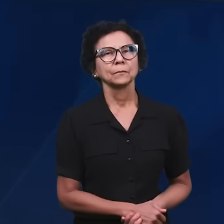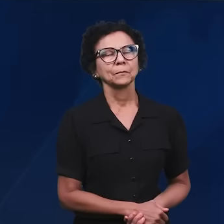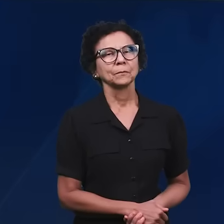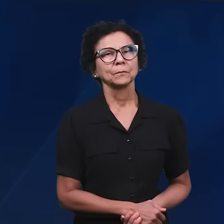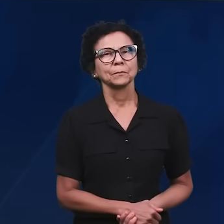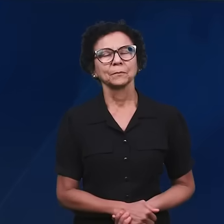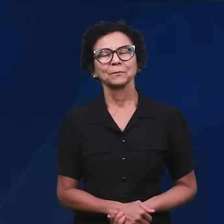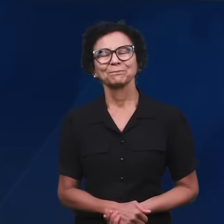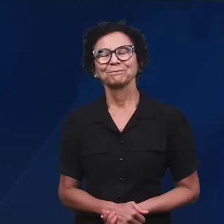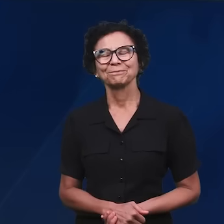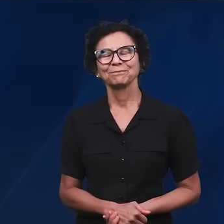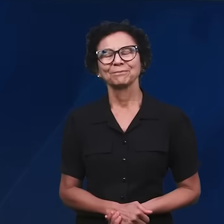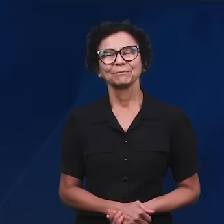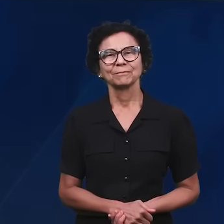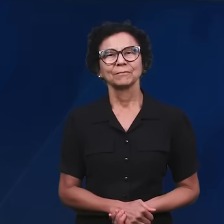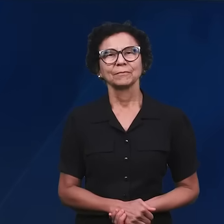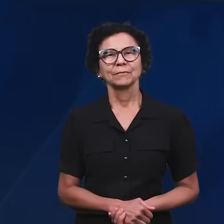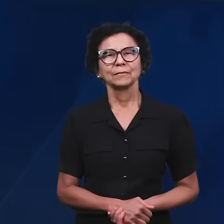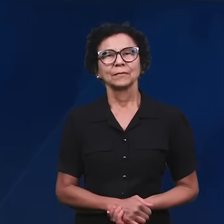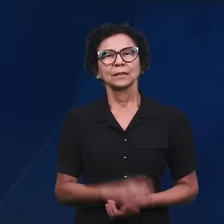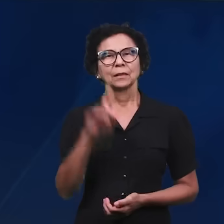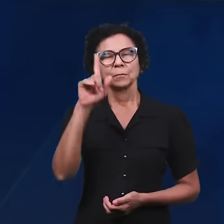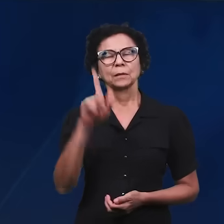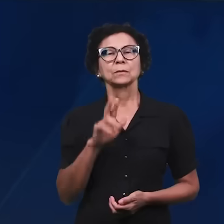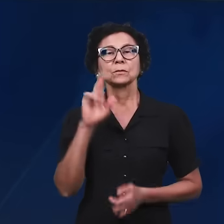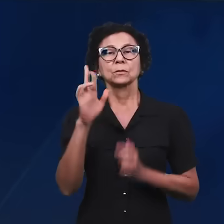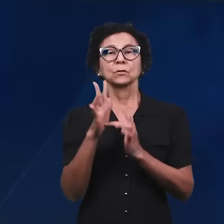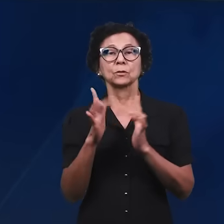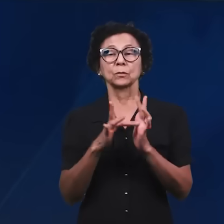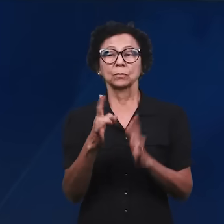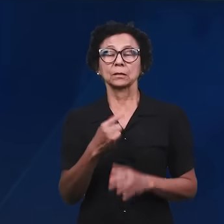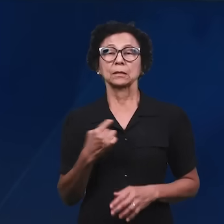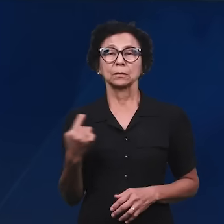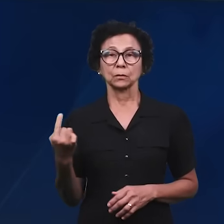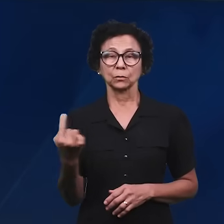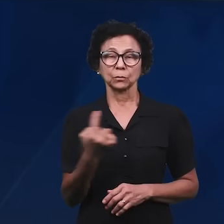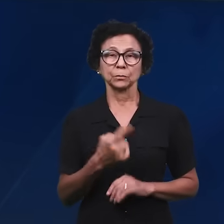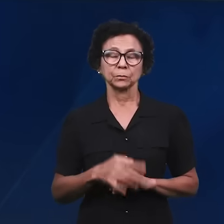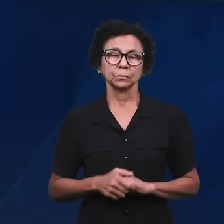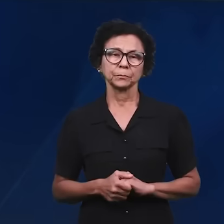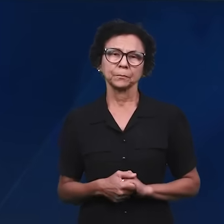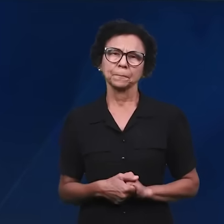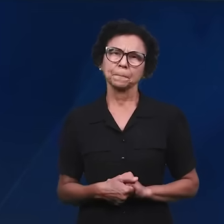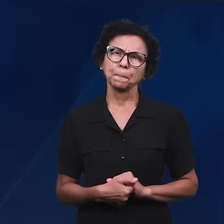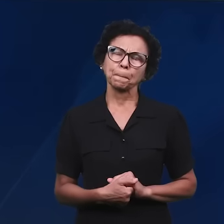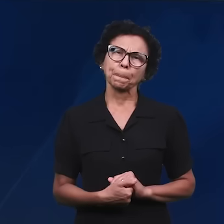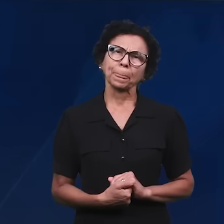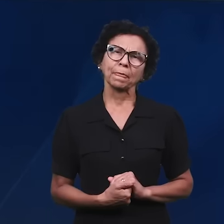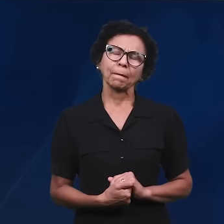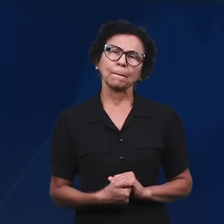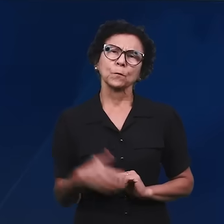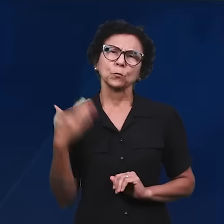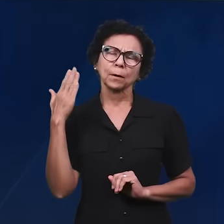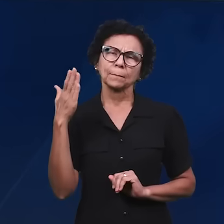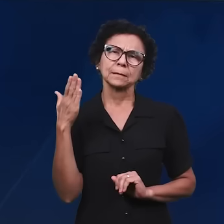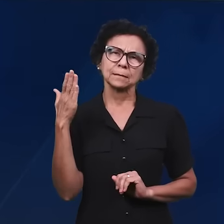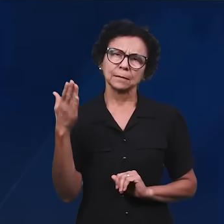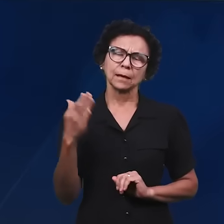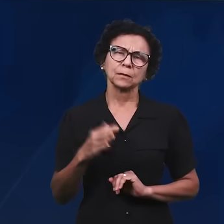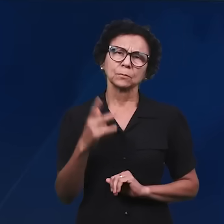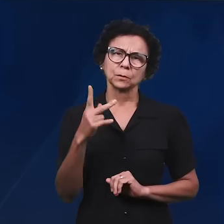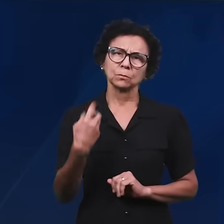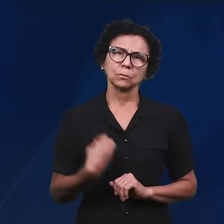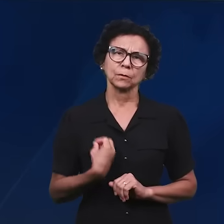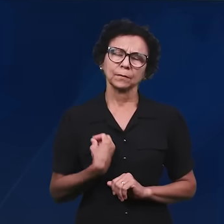Irmãos e amigos, saudamos a todos com a paz do Senhor Jesus. Nós temos uma palavra para o senhor, para a senhora, para